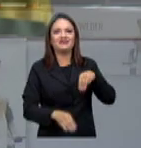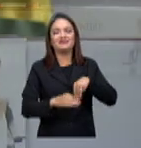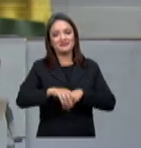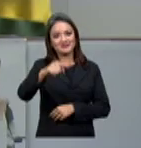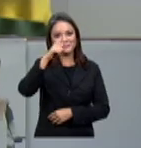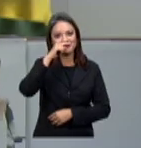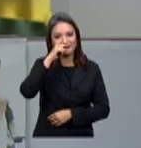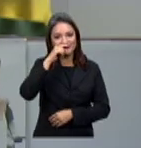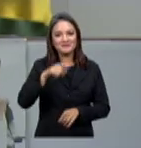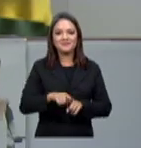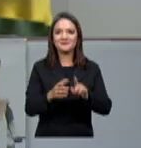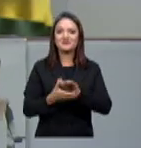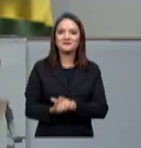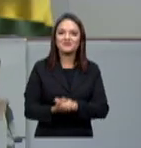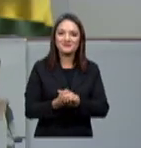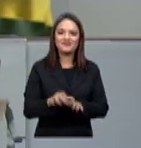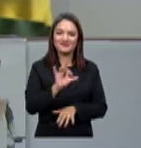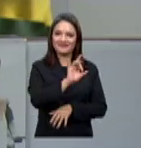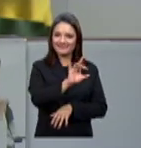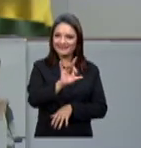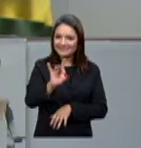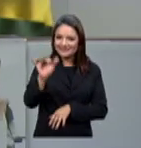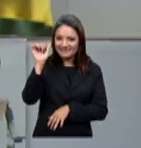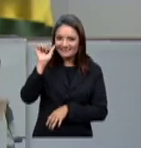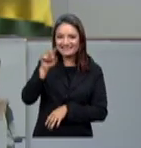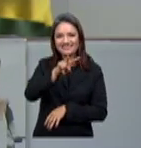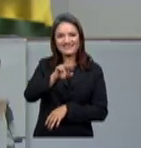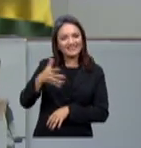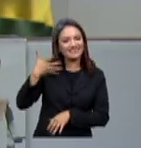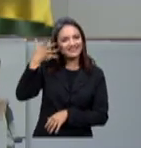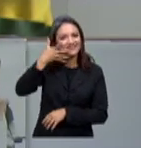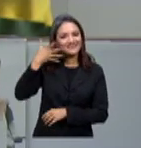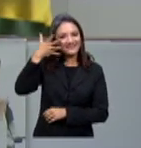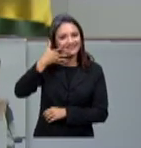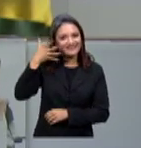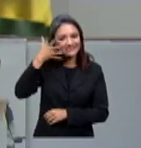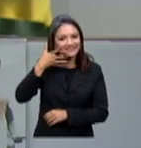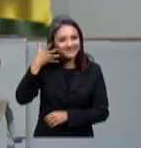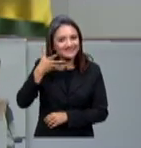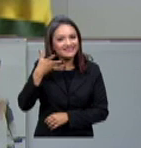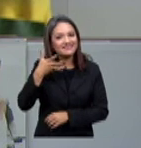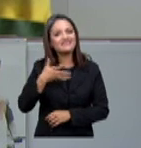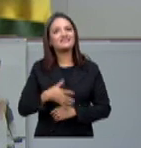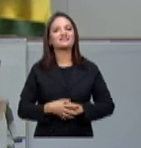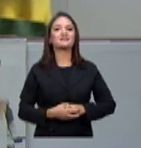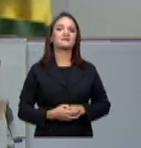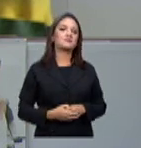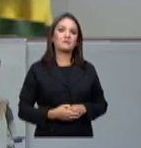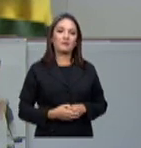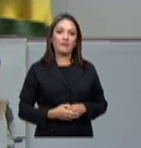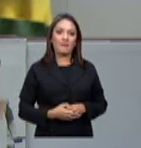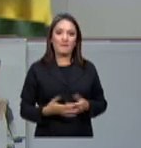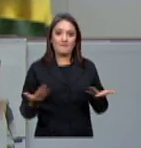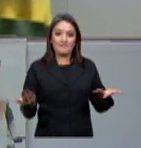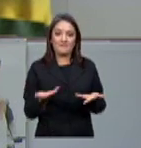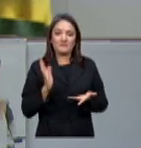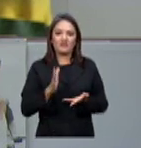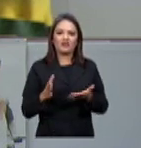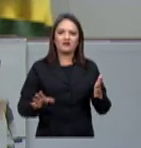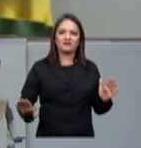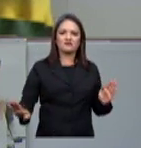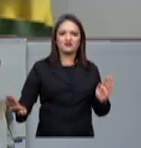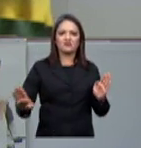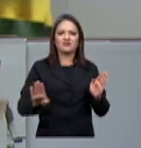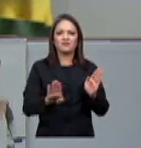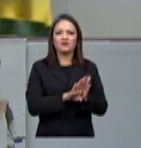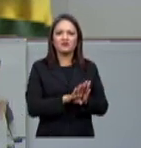cumprimentar e que se sinta cumprimentado cada Qual dos palestrantes acho que já estão para este primeiro painel e aquelas que ocorrer do dia